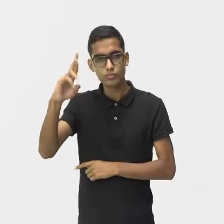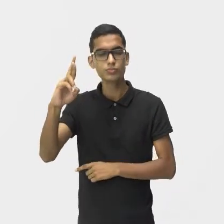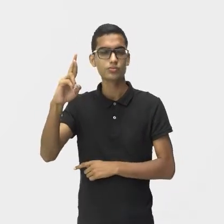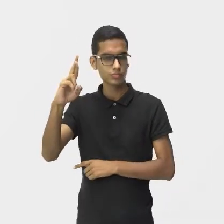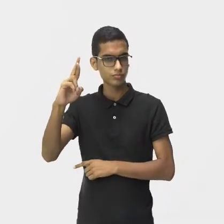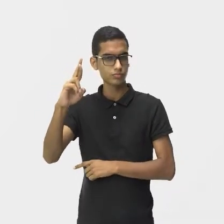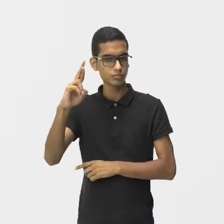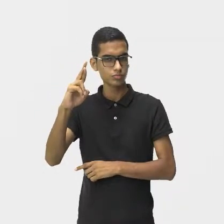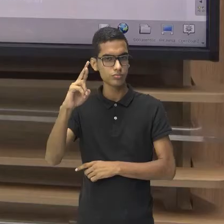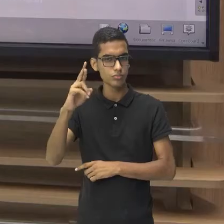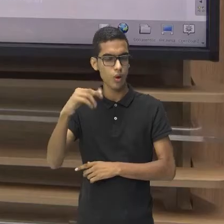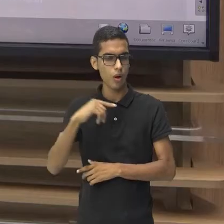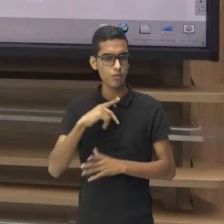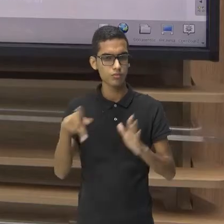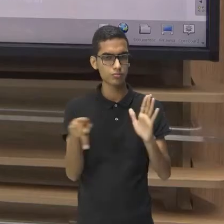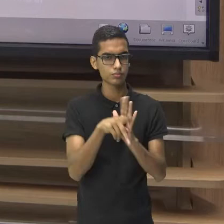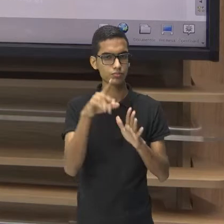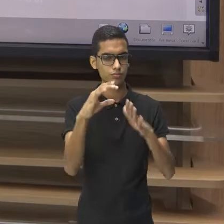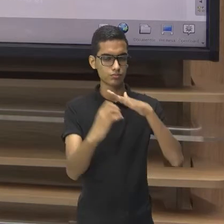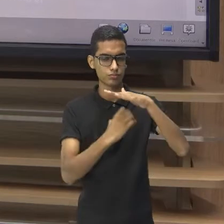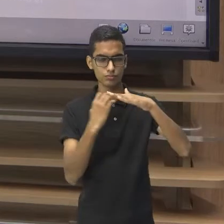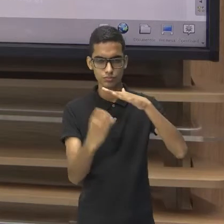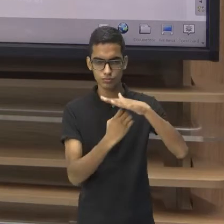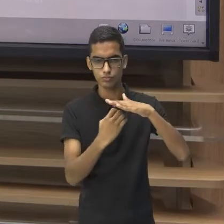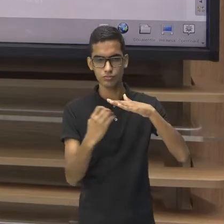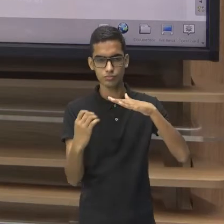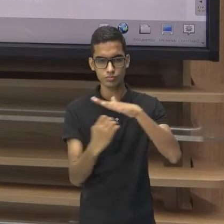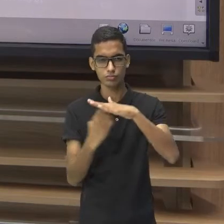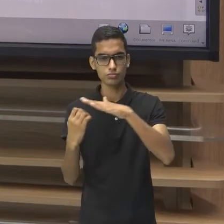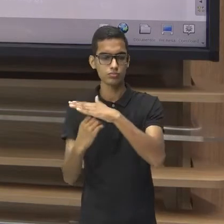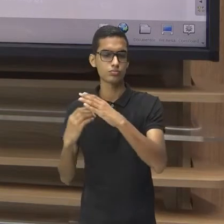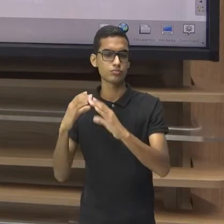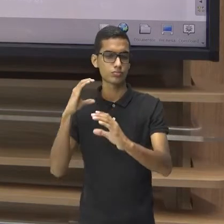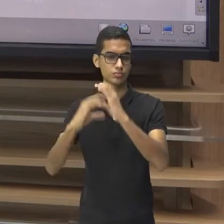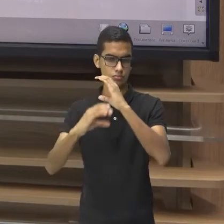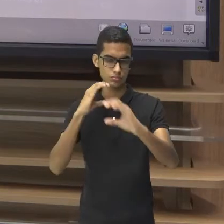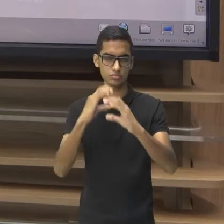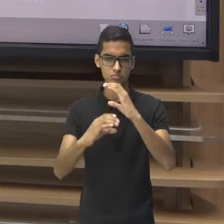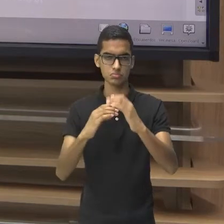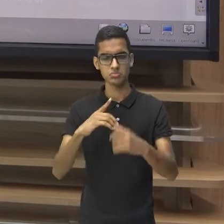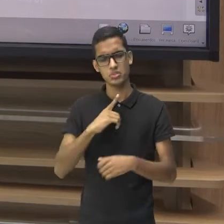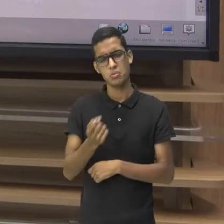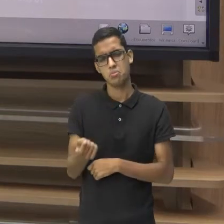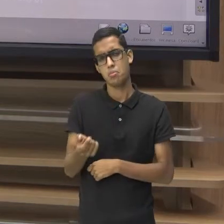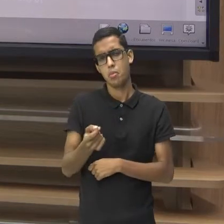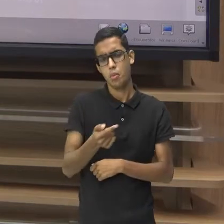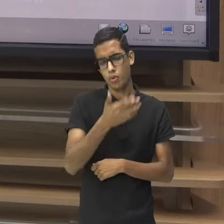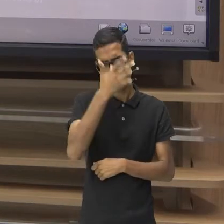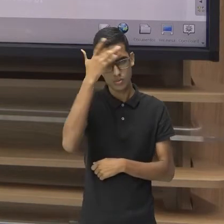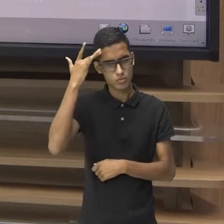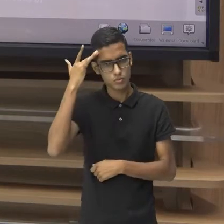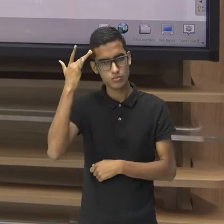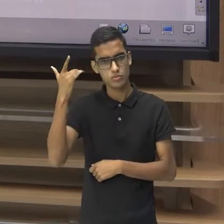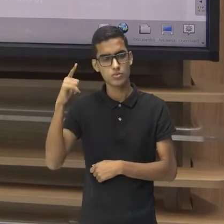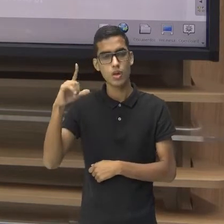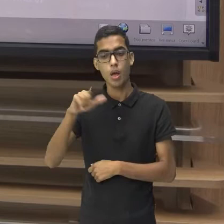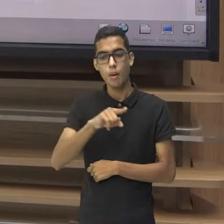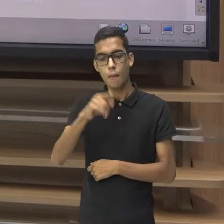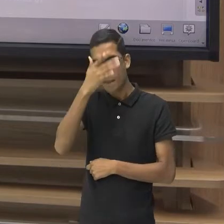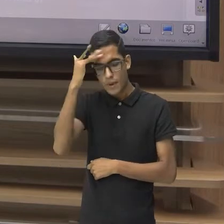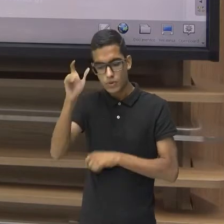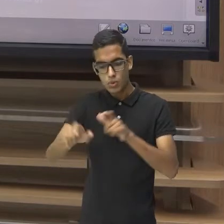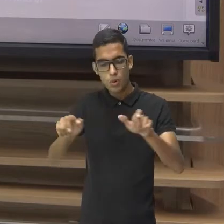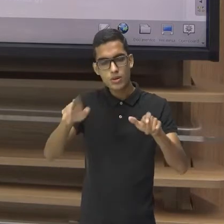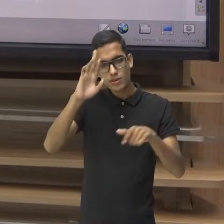grandes empresas, das empresas de comunicação. São poucas pessoas, são donos desta